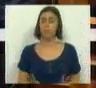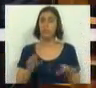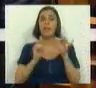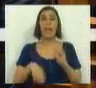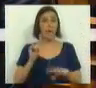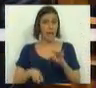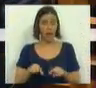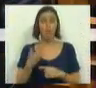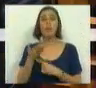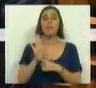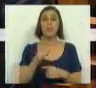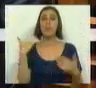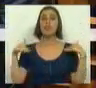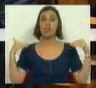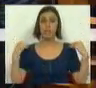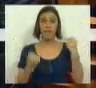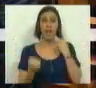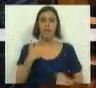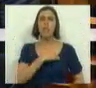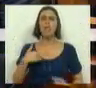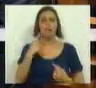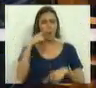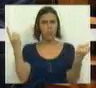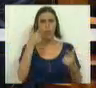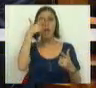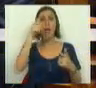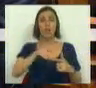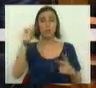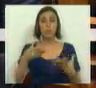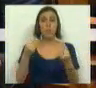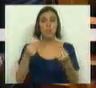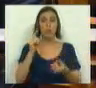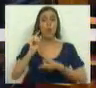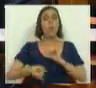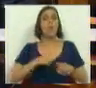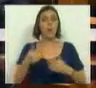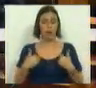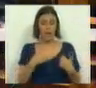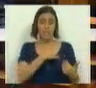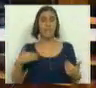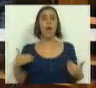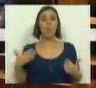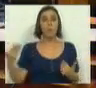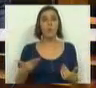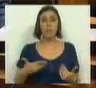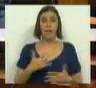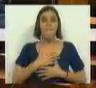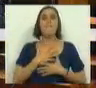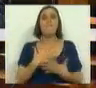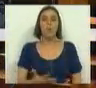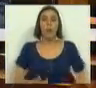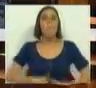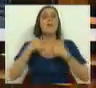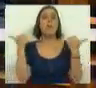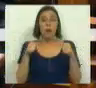causa, por exemplo, nos ginásios, saúde pública. As pessoas entregam muito daquilo que é a sua saúde e o direito a ela e a vontade de a